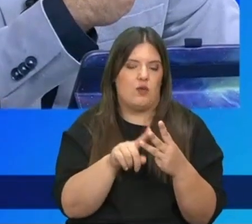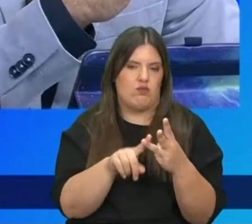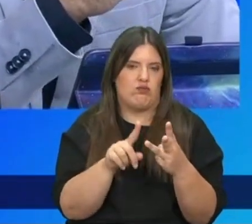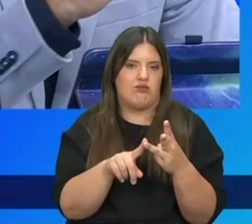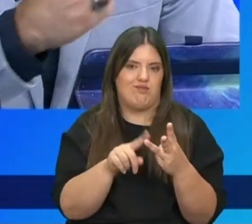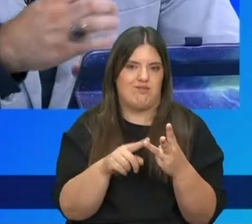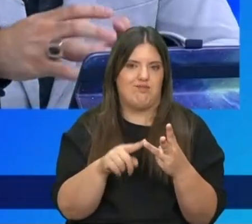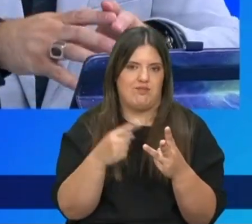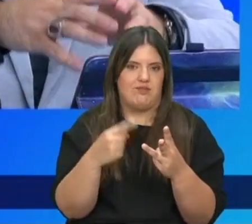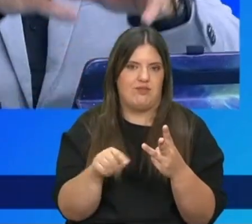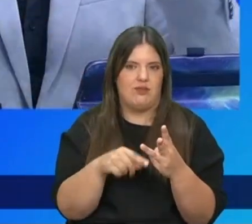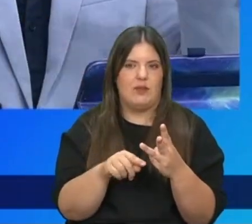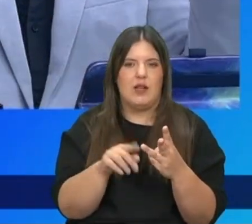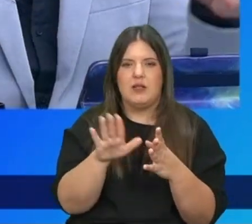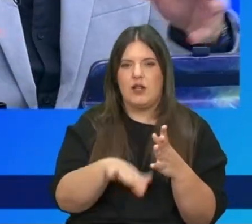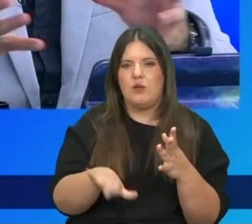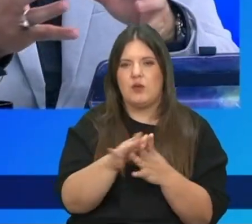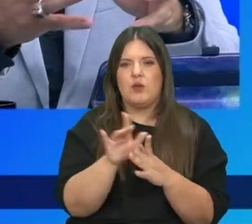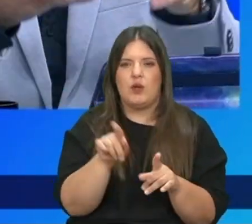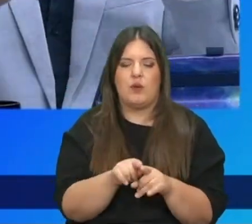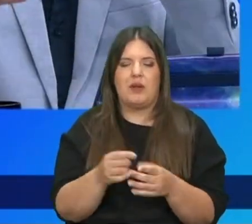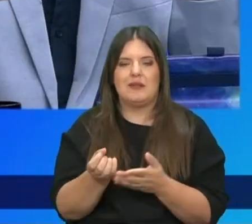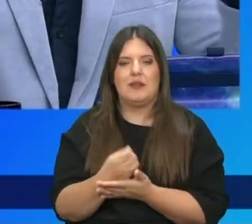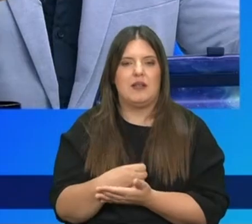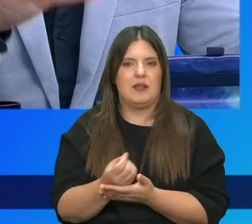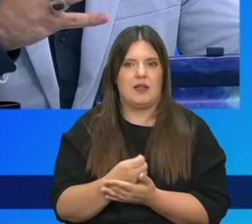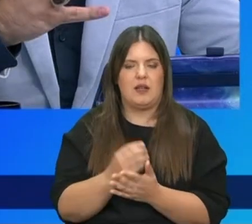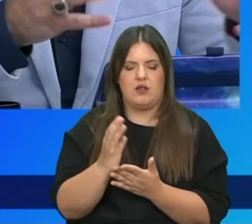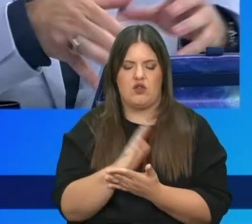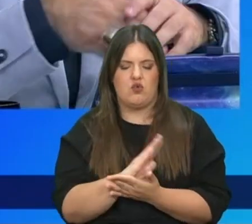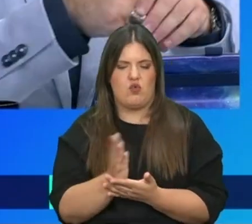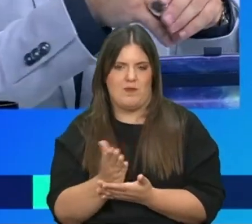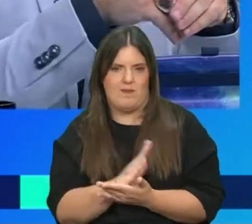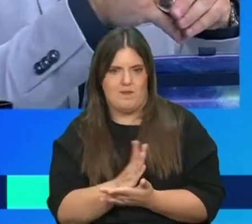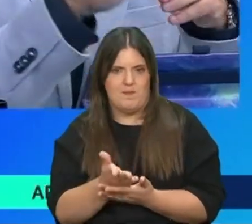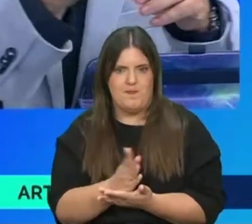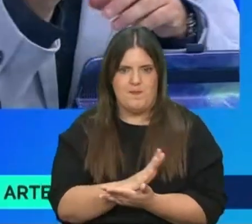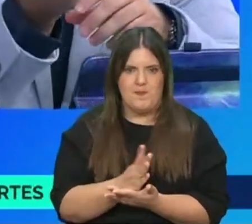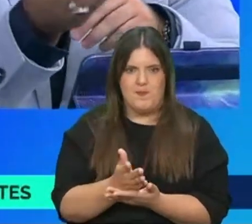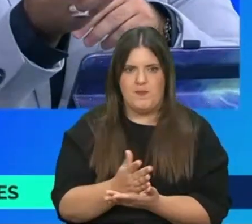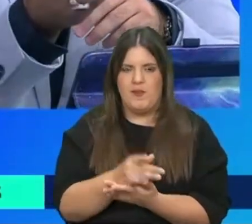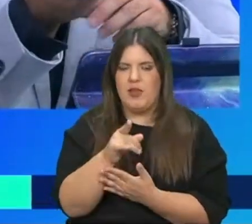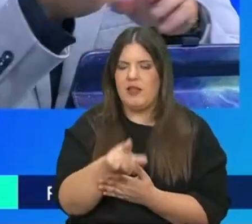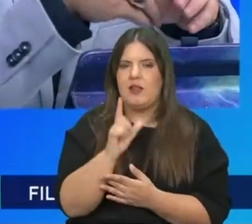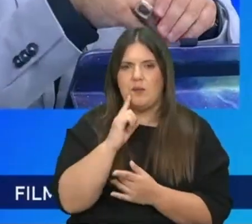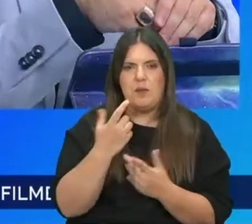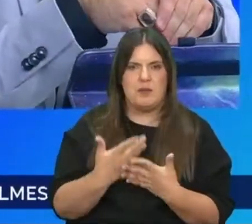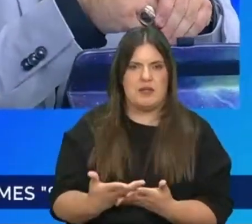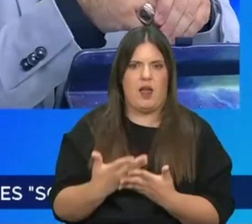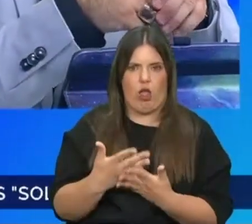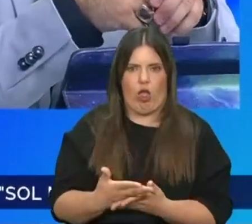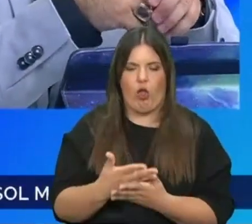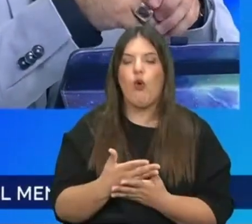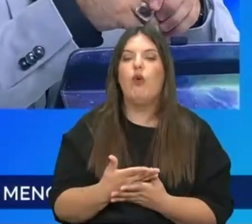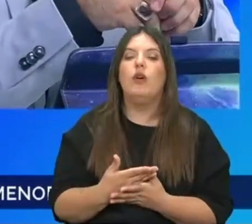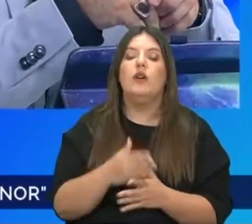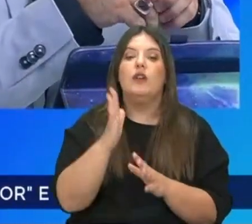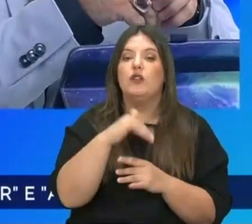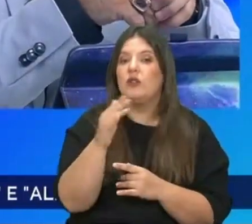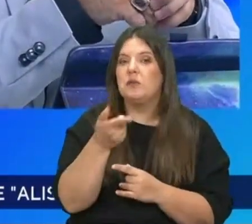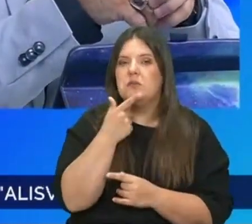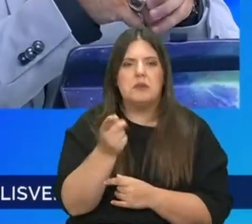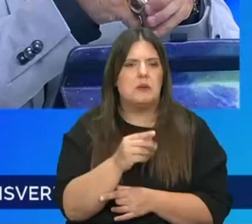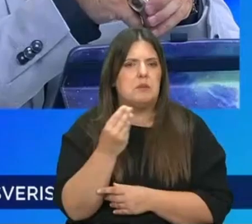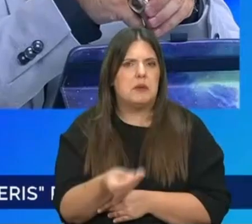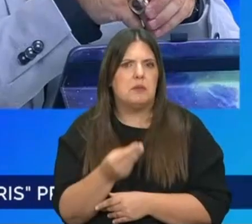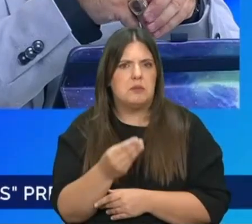negro, que está ali numa zona quase de ninguém, entre estas 2 galáxias. Também ele super maciço, e os cientistas não percebem